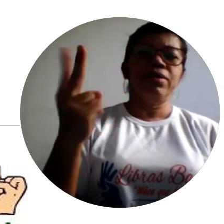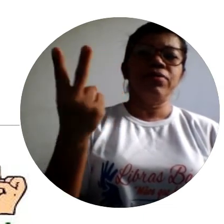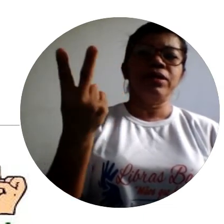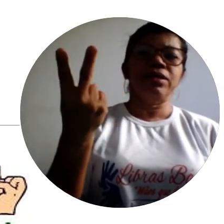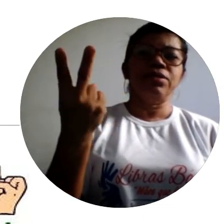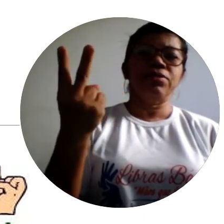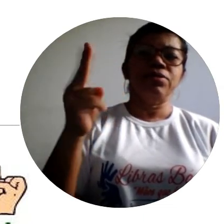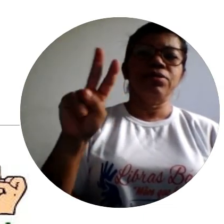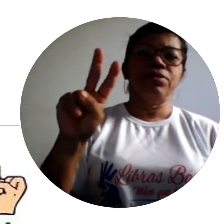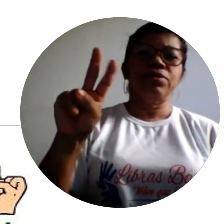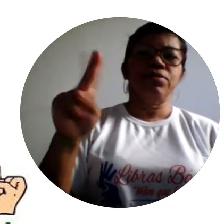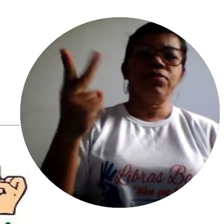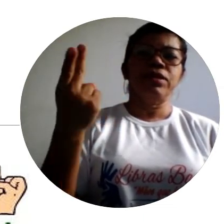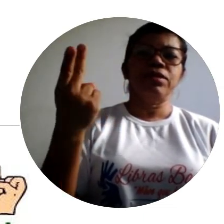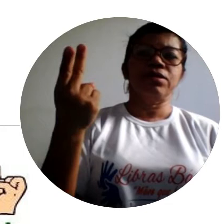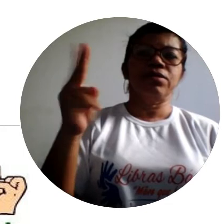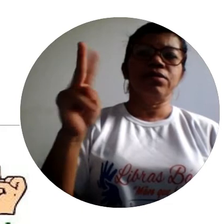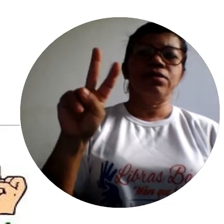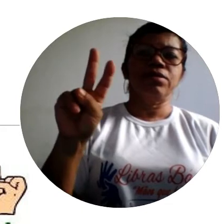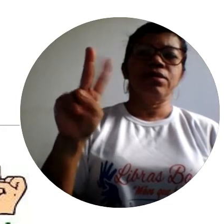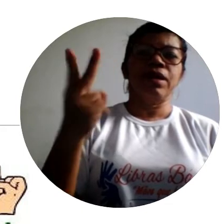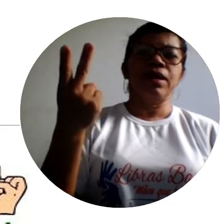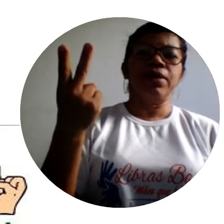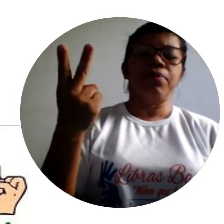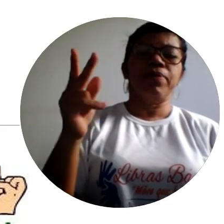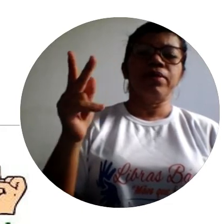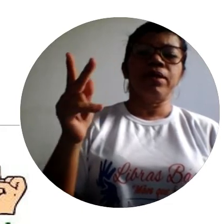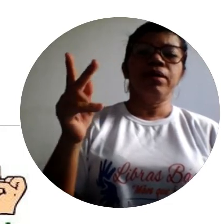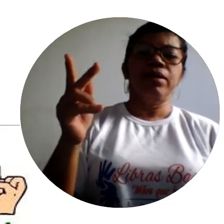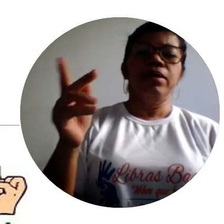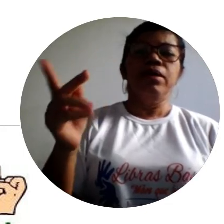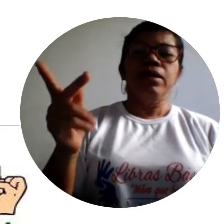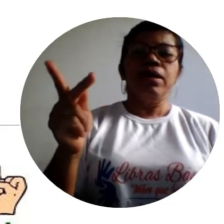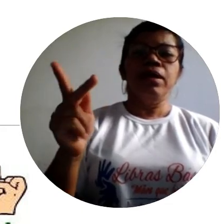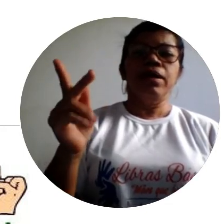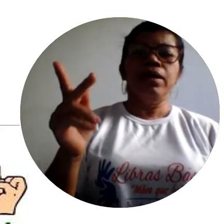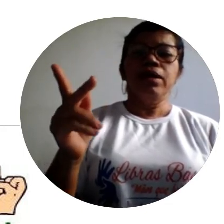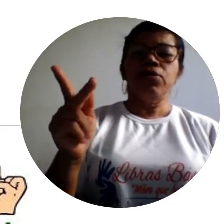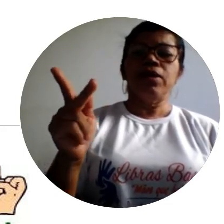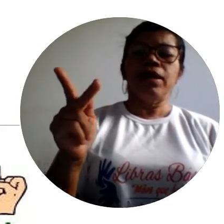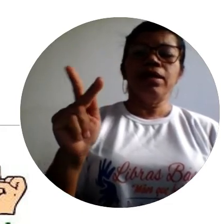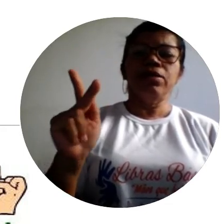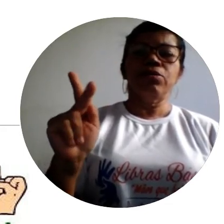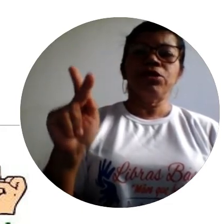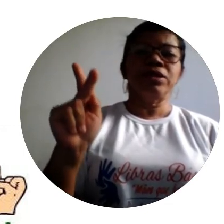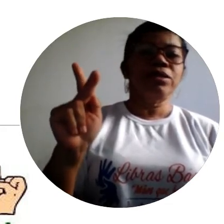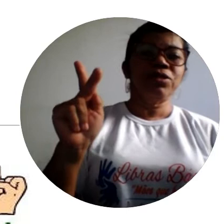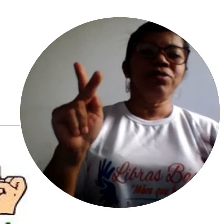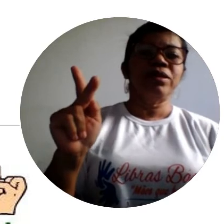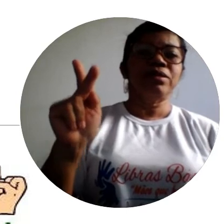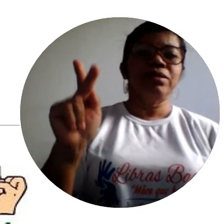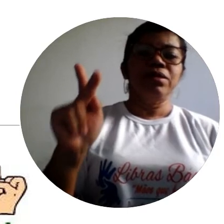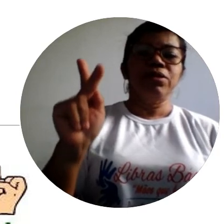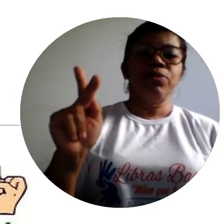Que faz isso. Faz isso. H, tá? E o K, como eu já tinha